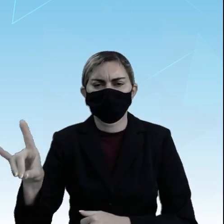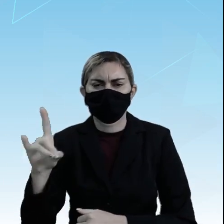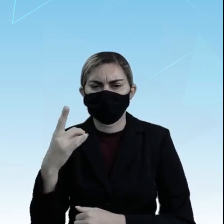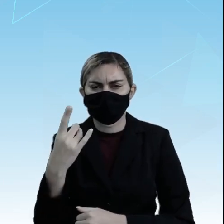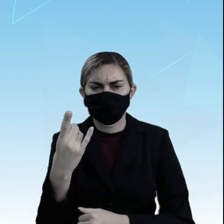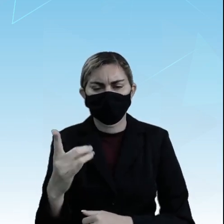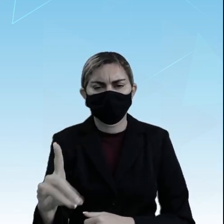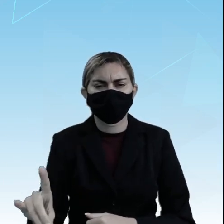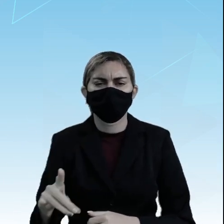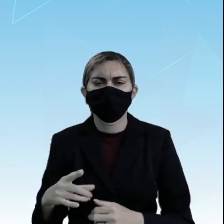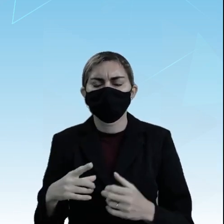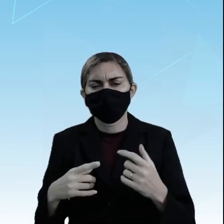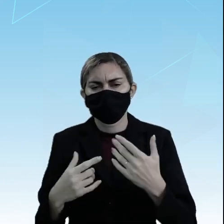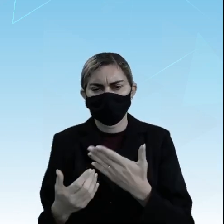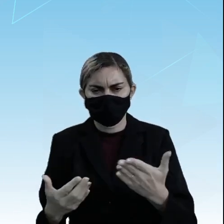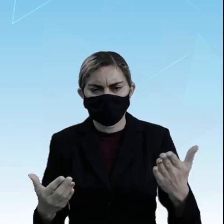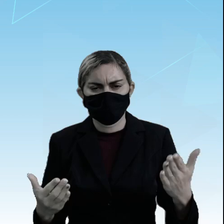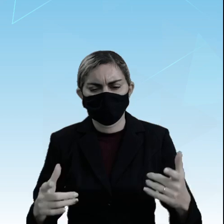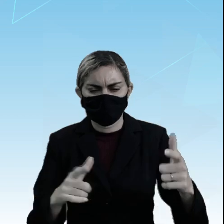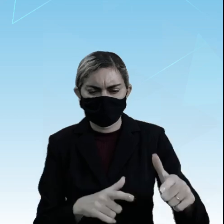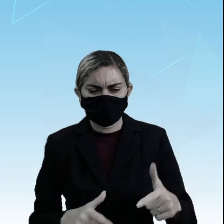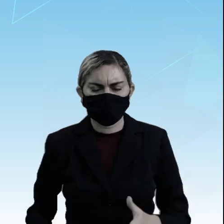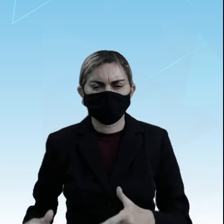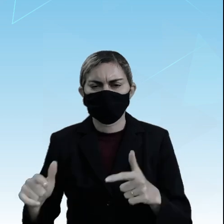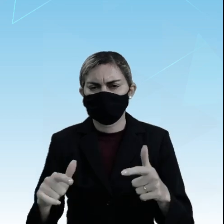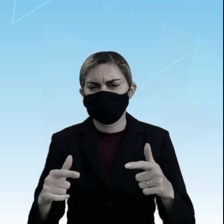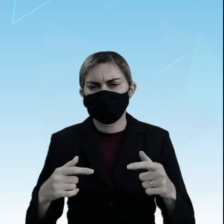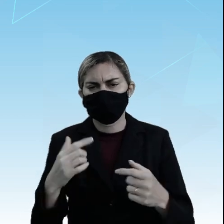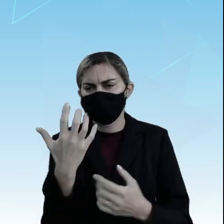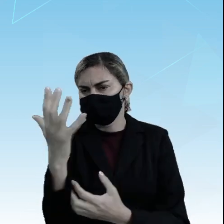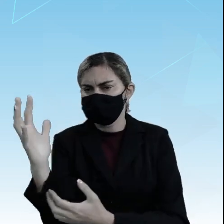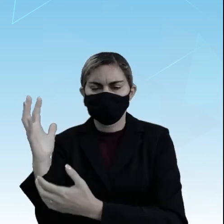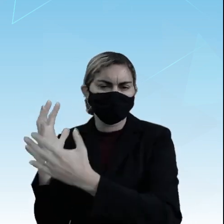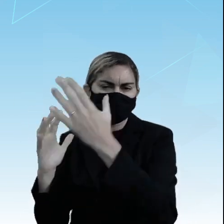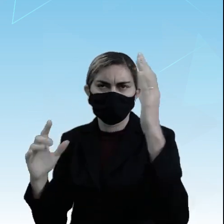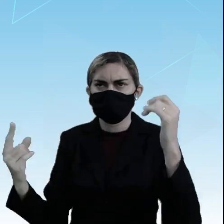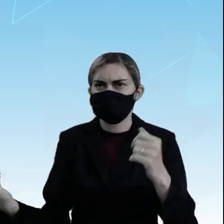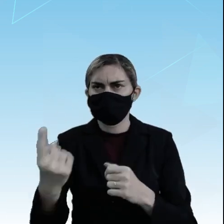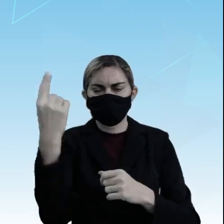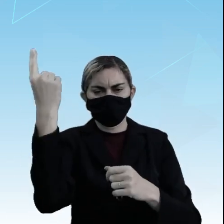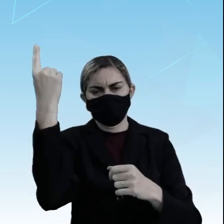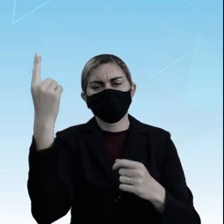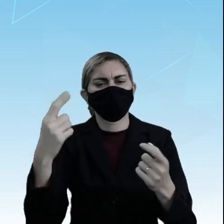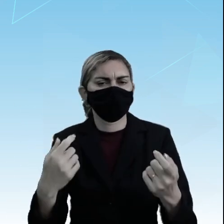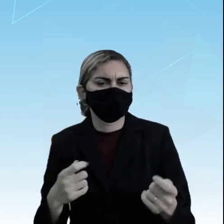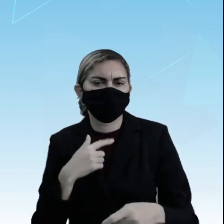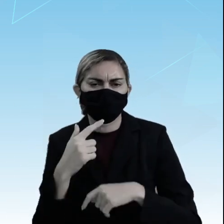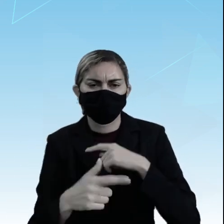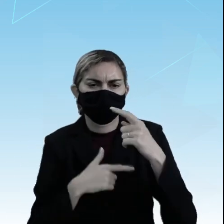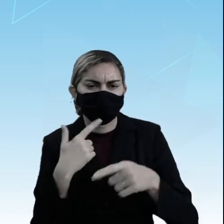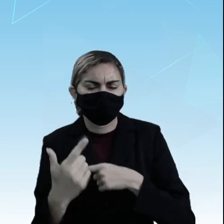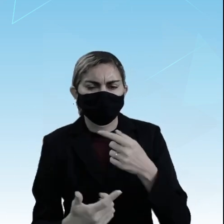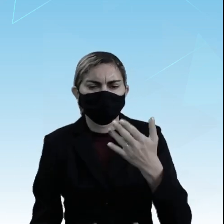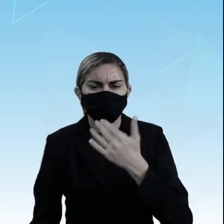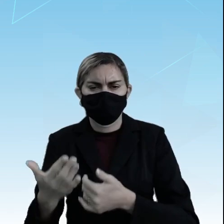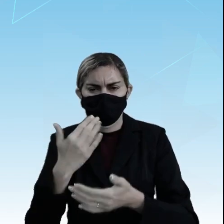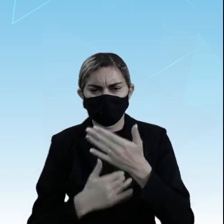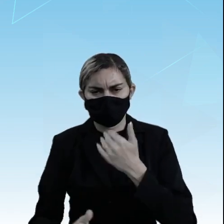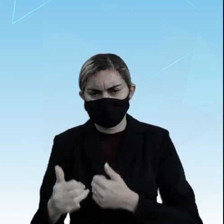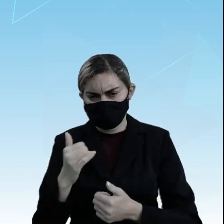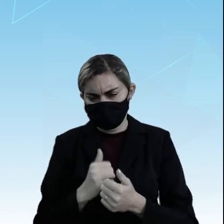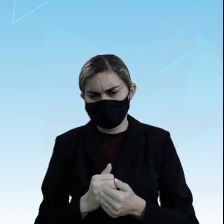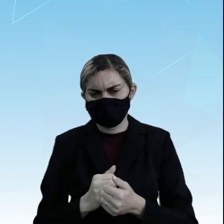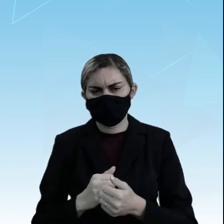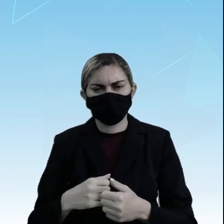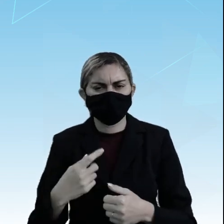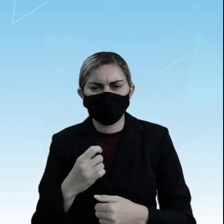um pescoço curto, naquele ambiente que tem árvores altas, árvores grandes, elas não conseguiam se alimentar. E